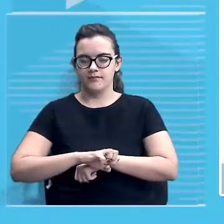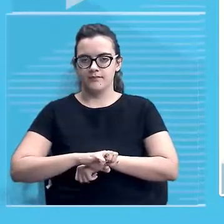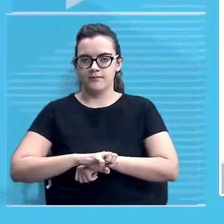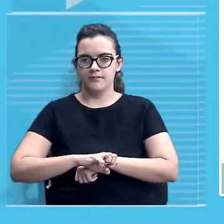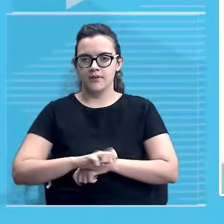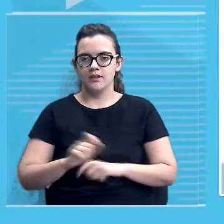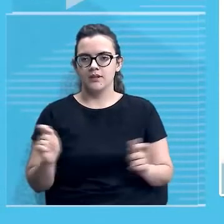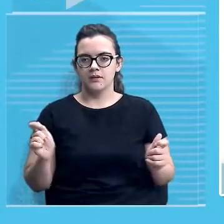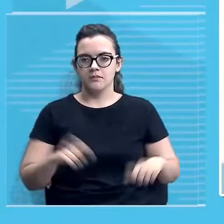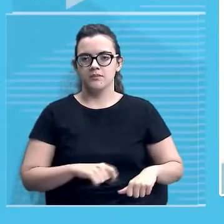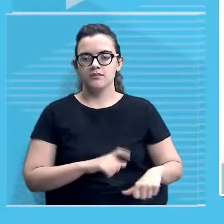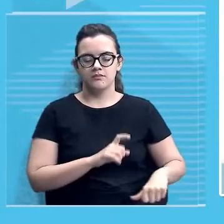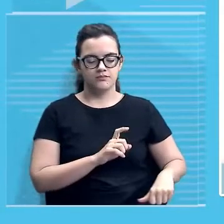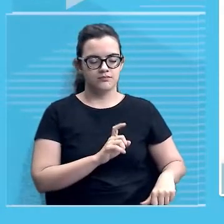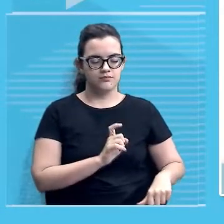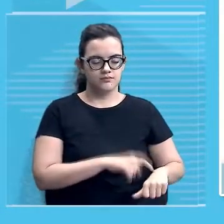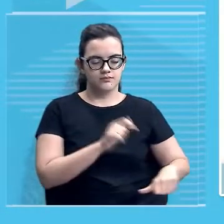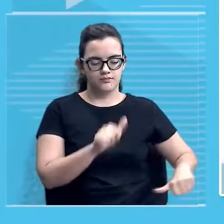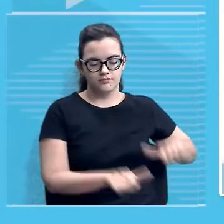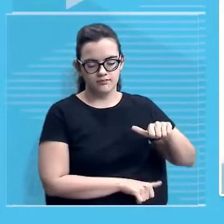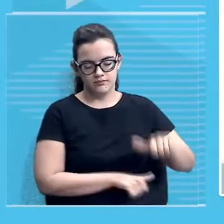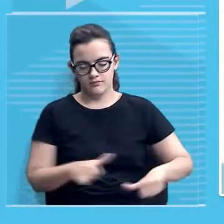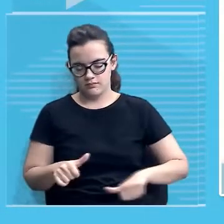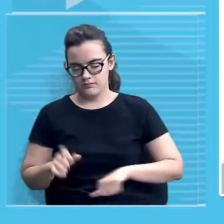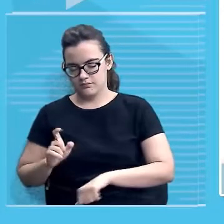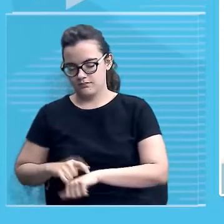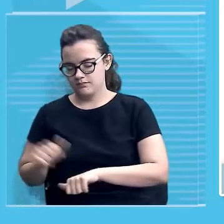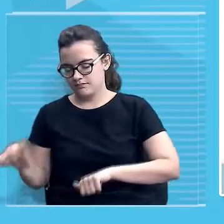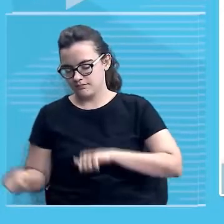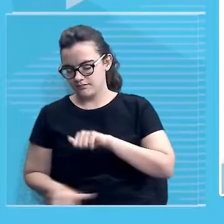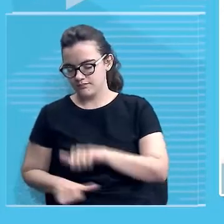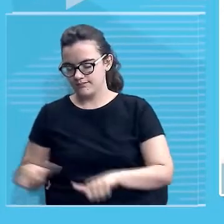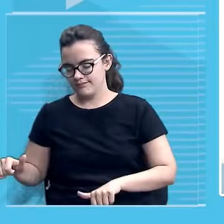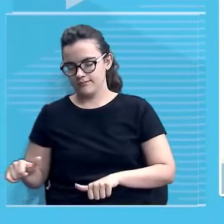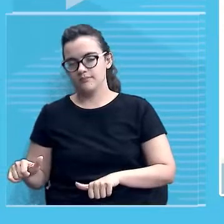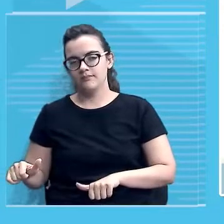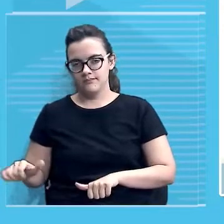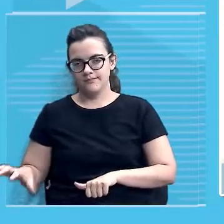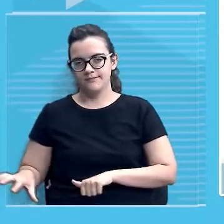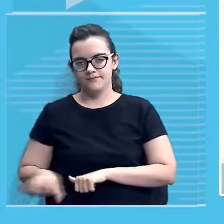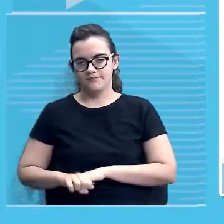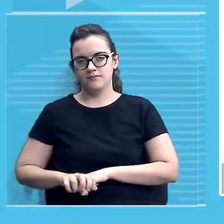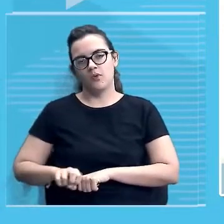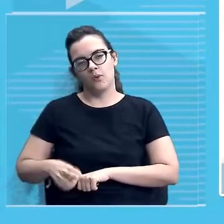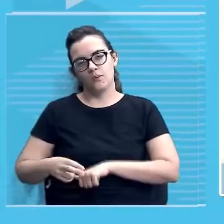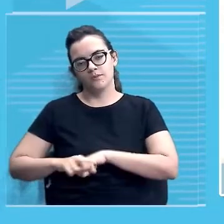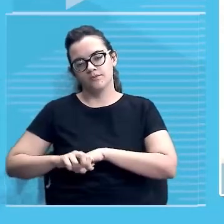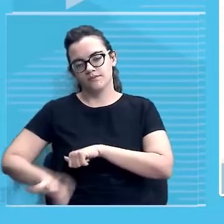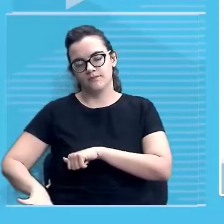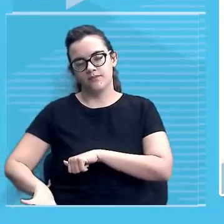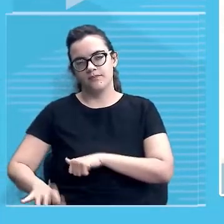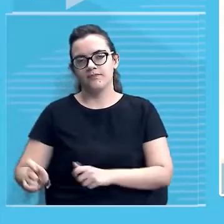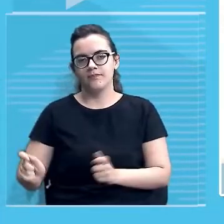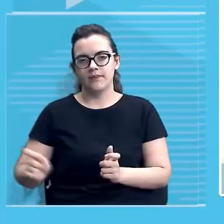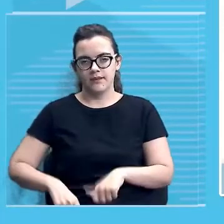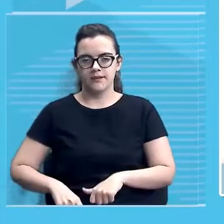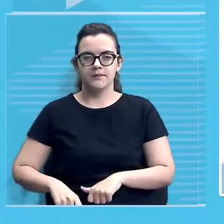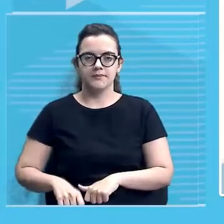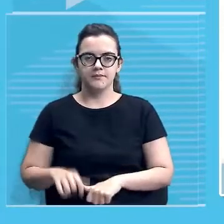bom? Então aqui estão acontecendo aqueles processos que a gente falou na última aula.